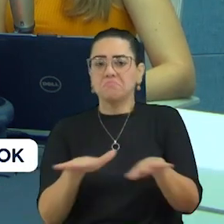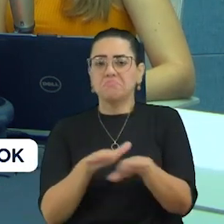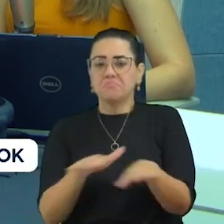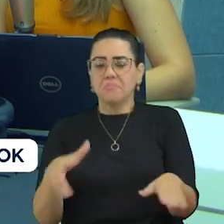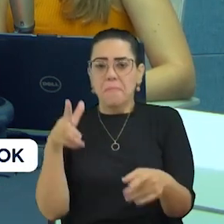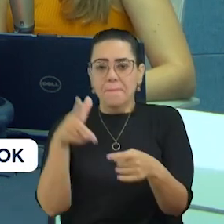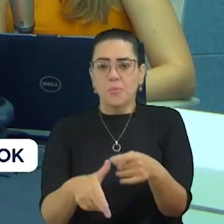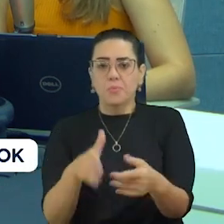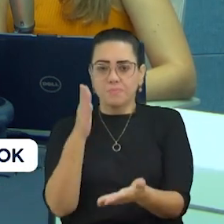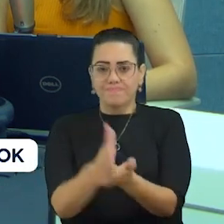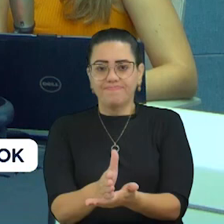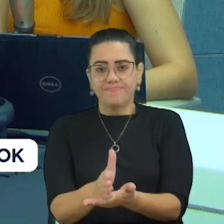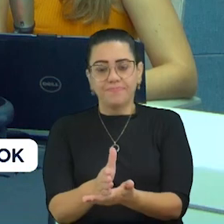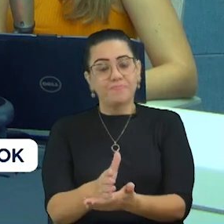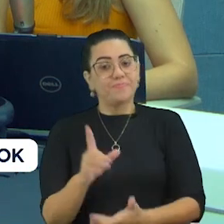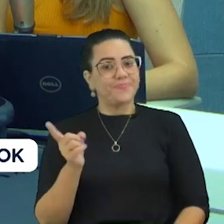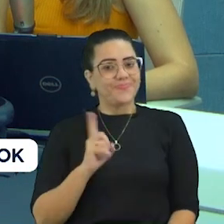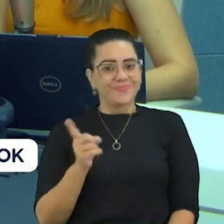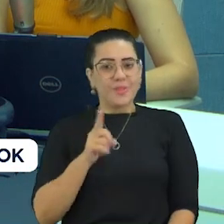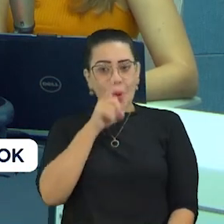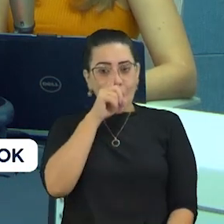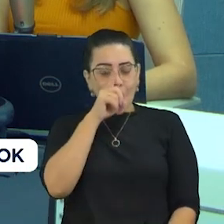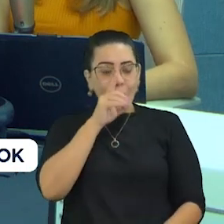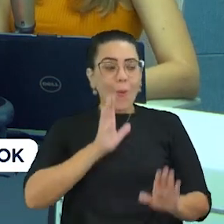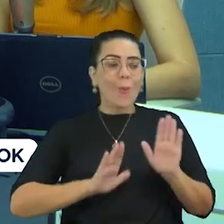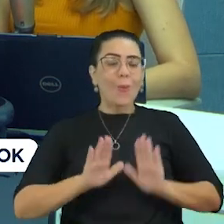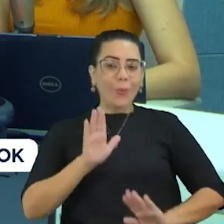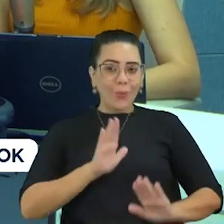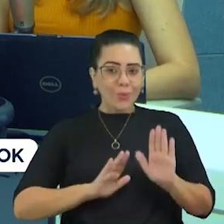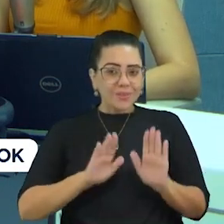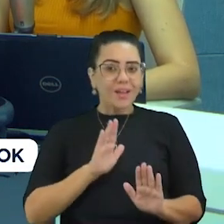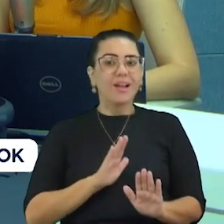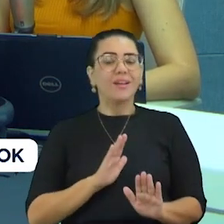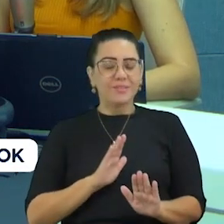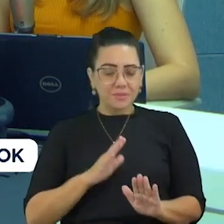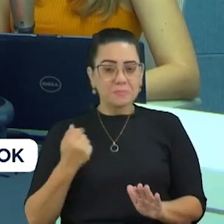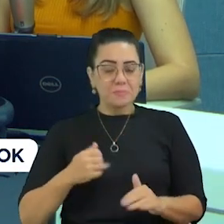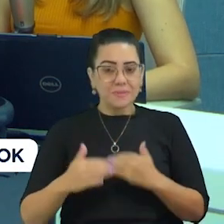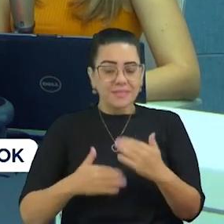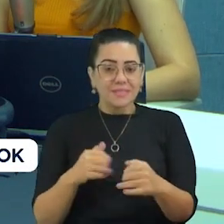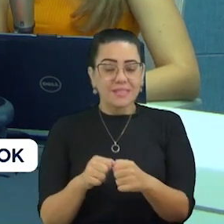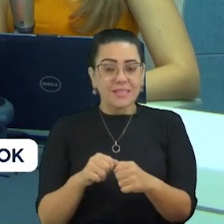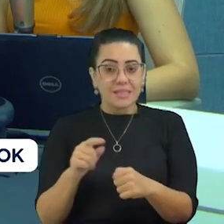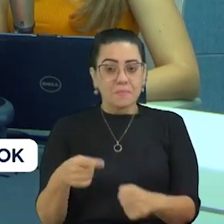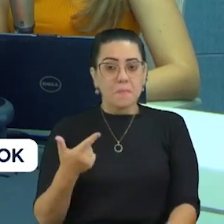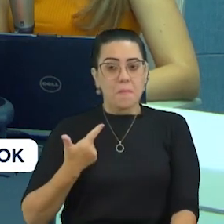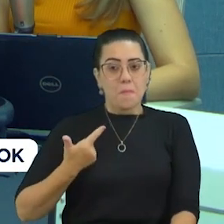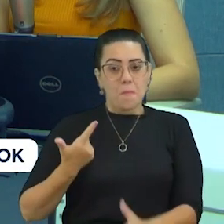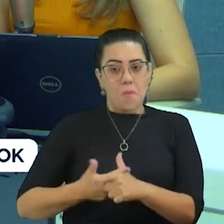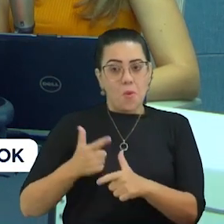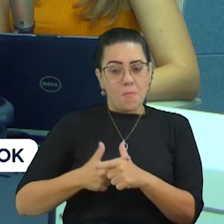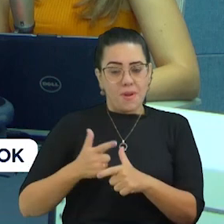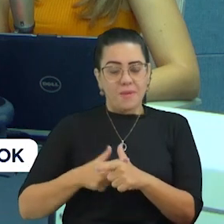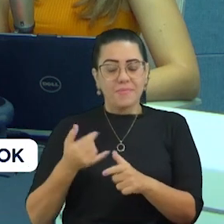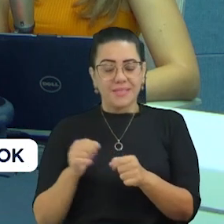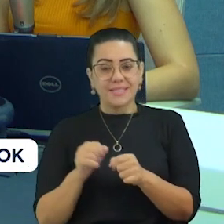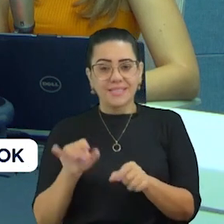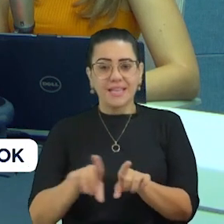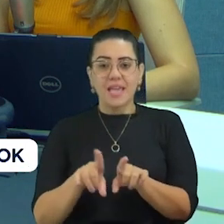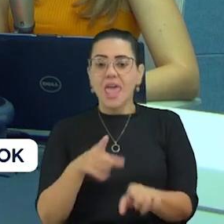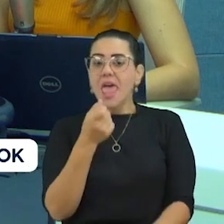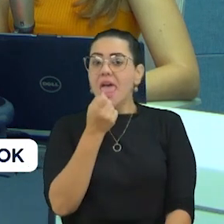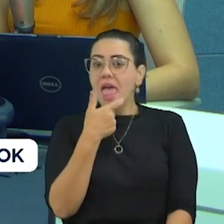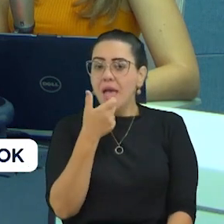muito cuidado. E aí eu tenho uma outra coisa que pode reagir muito mal. Sabe o que que é? É eu tomar a medicação